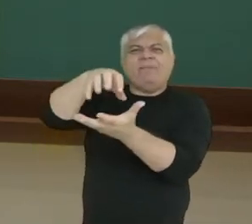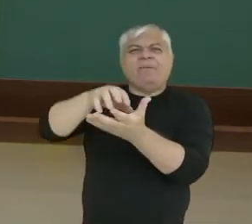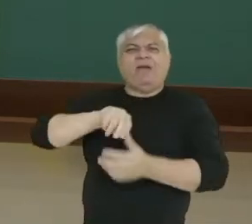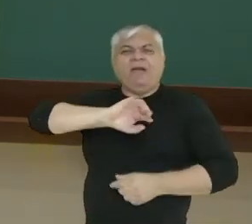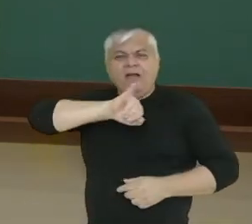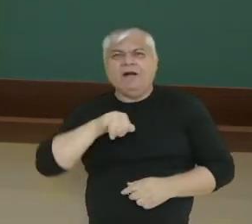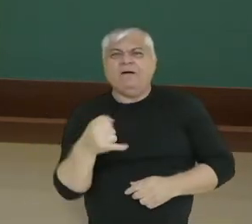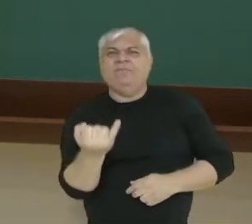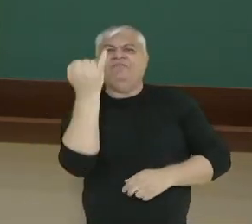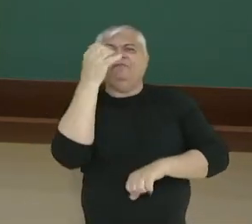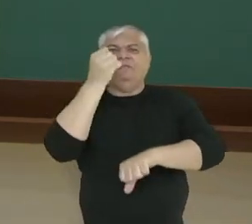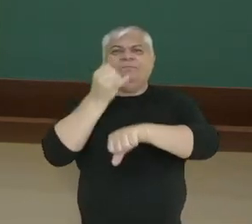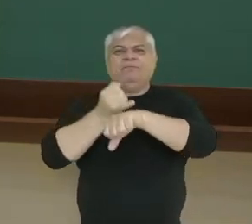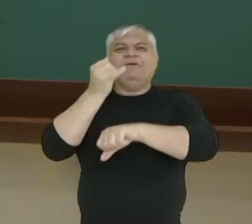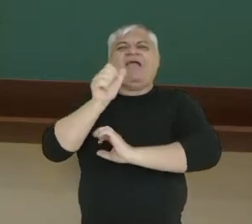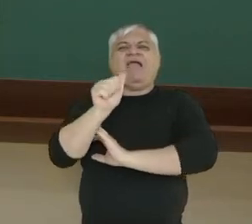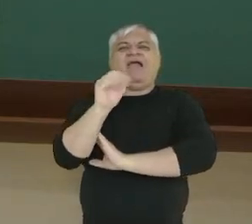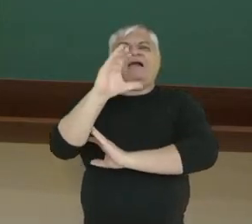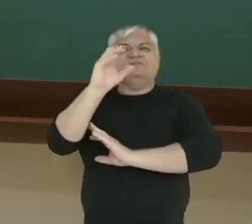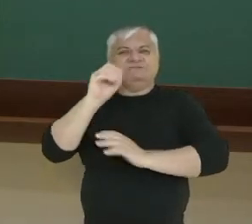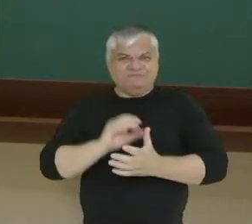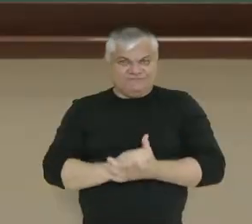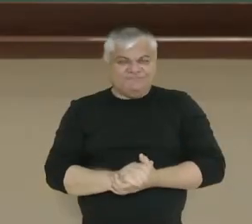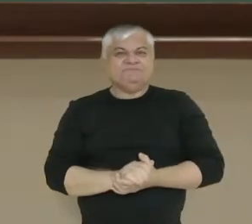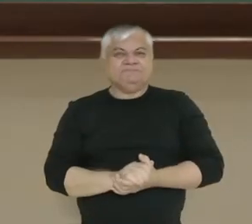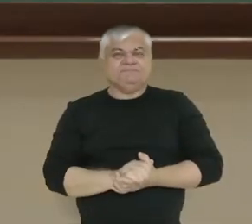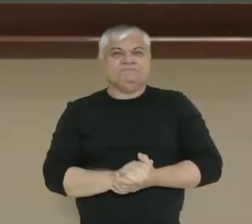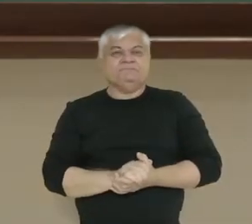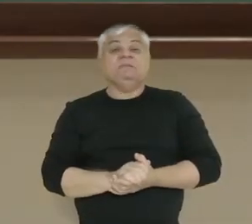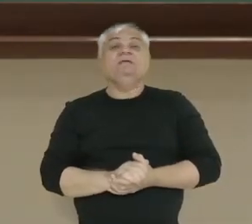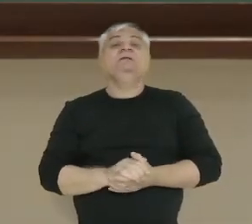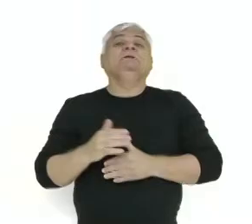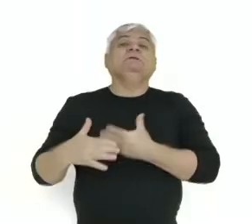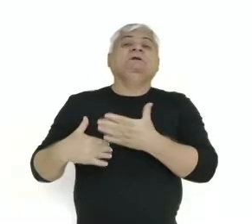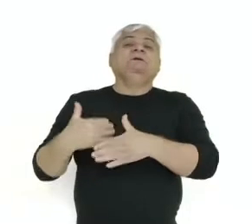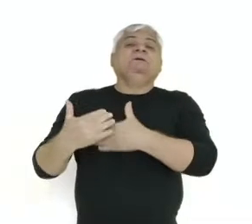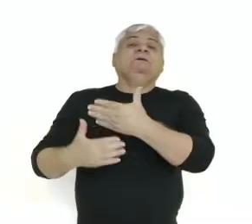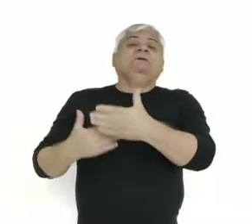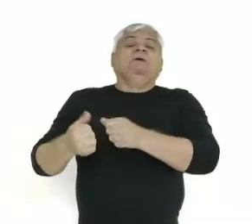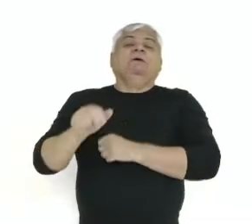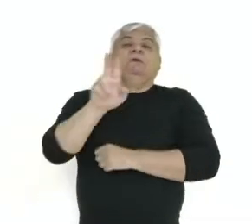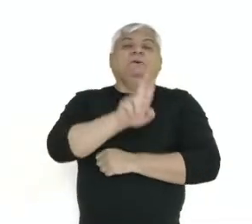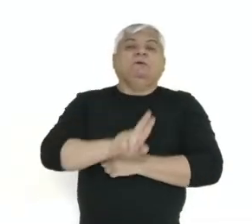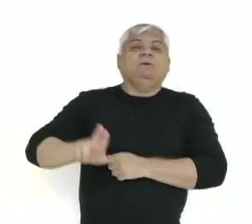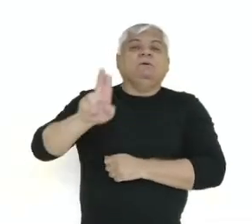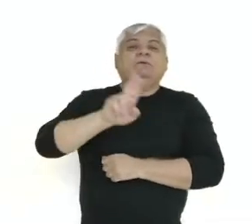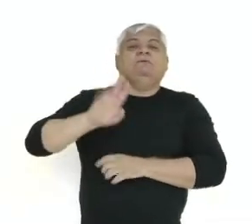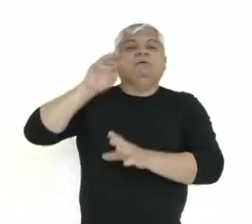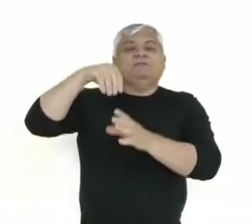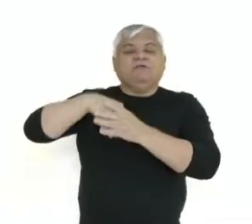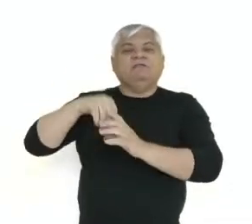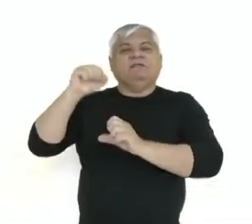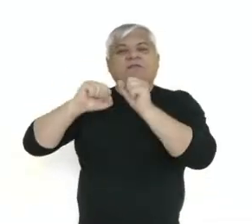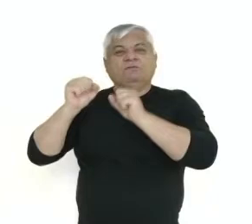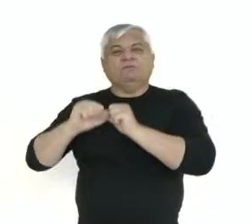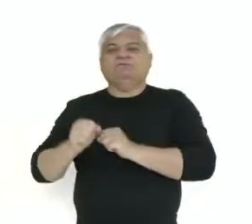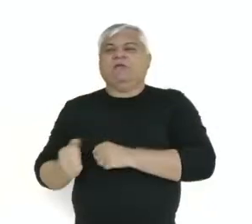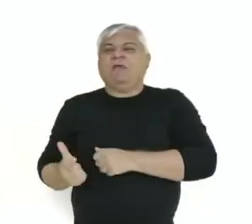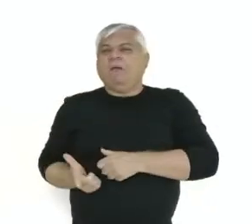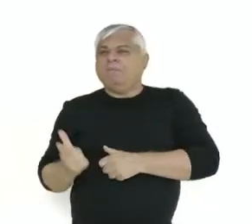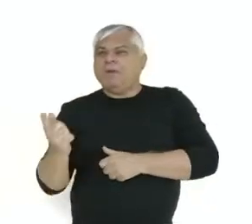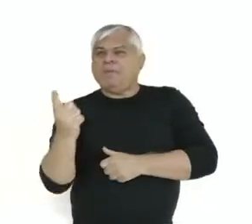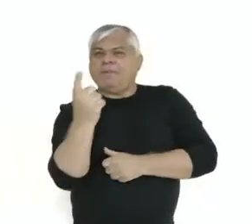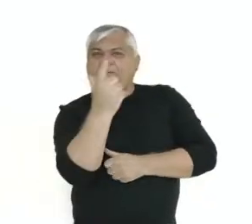utilizar mais essa matéria-prima. Bom, por isso passou a ser amplamente usado na indústria de armas, de